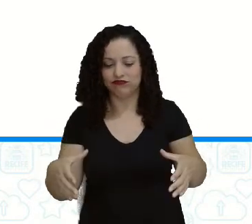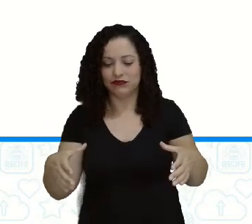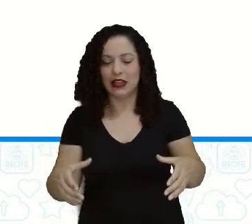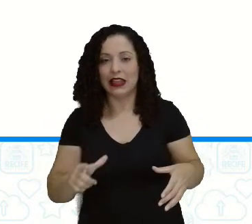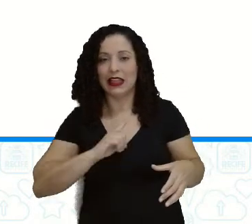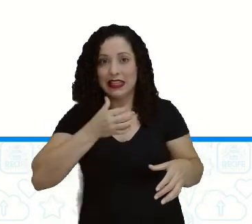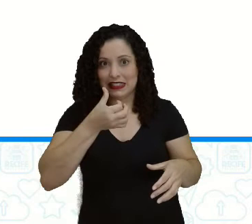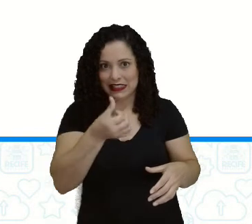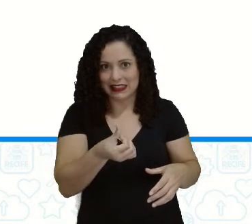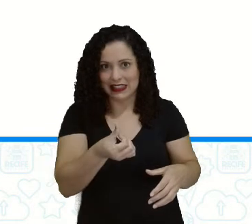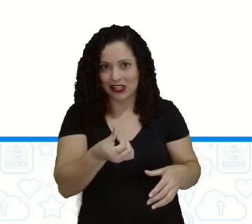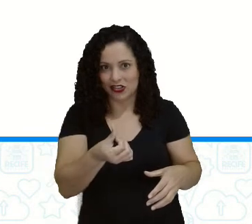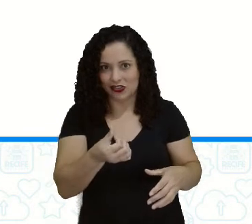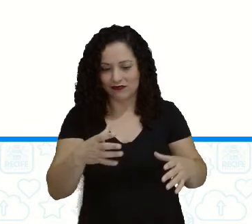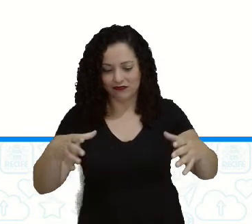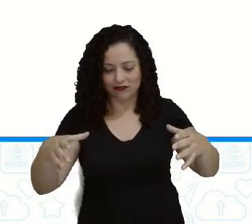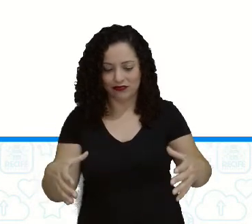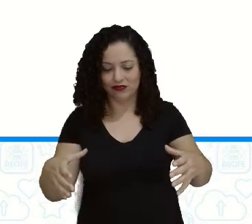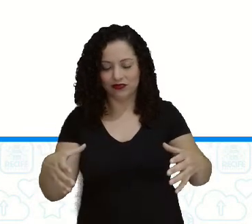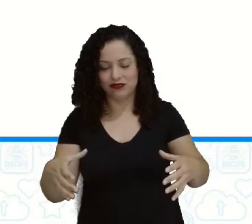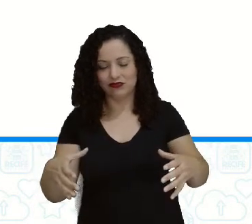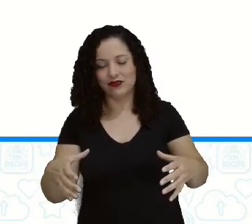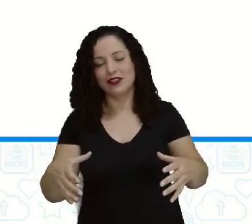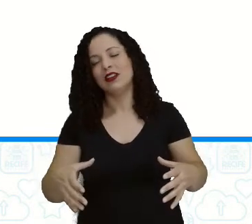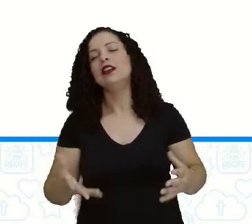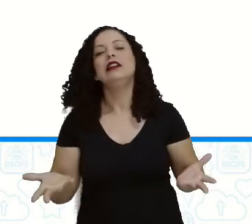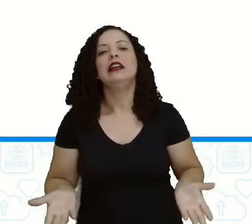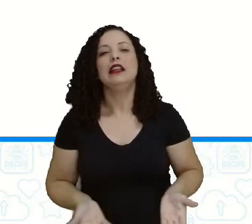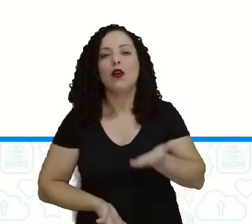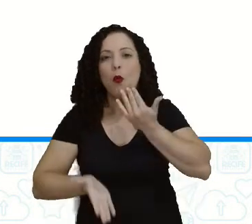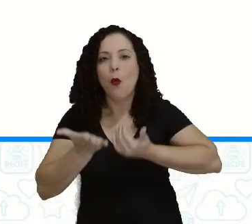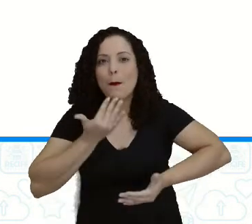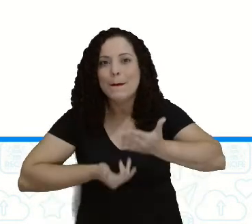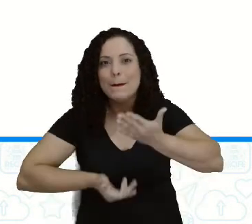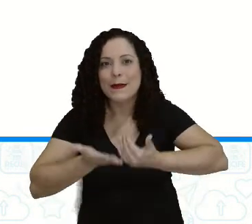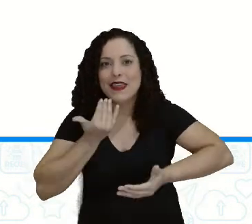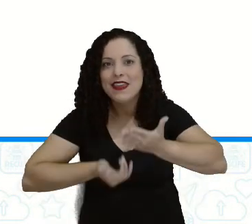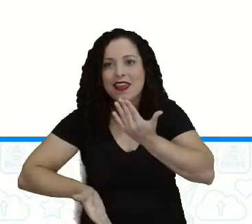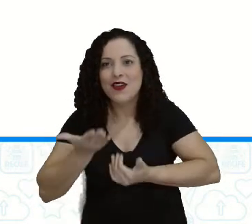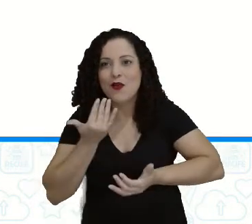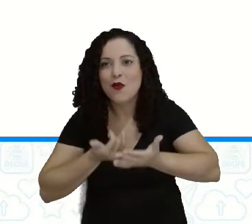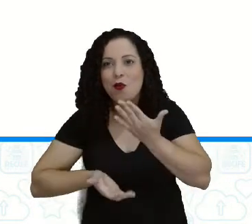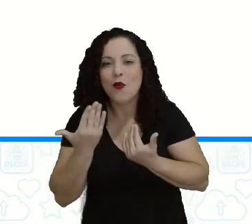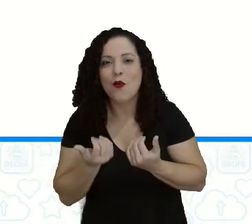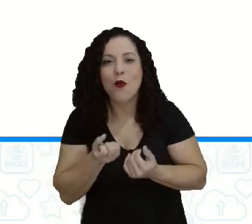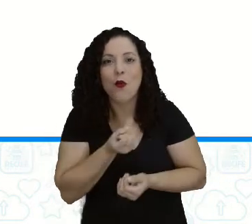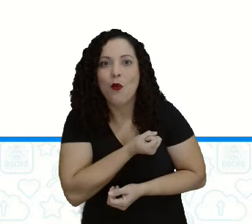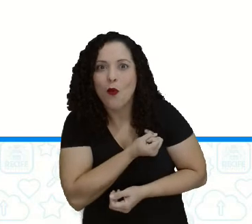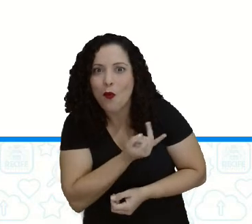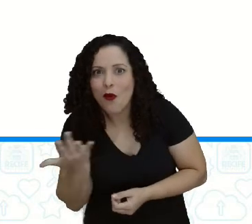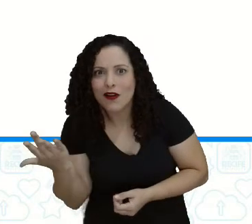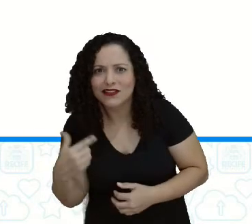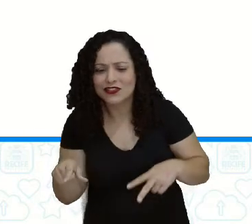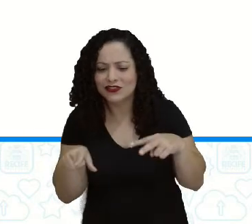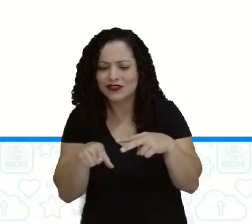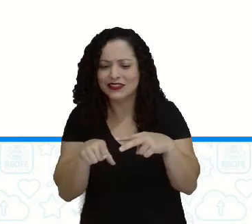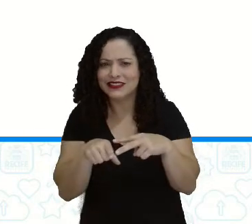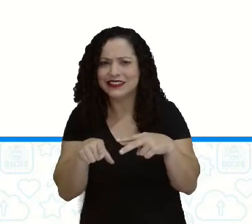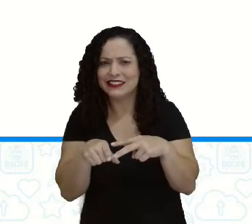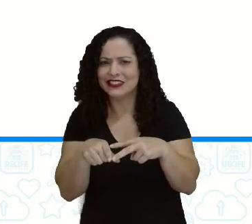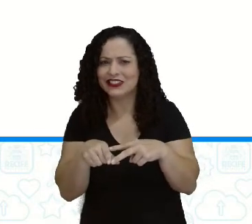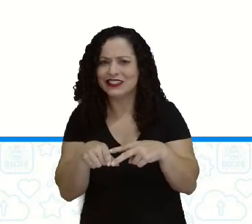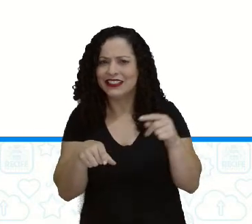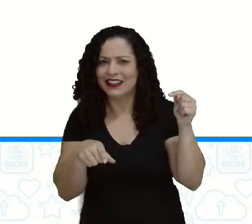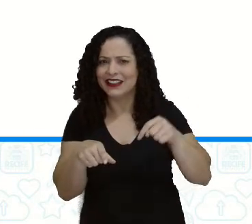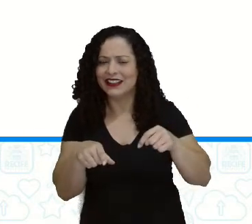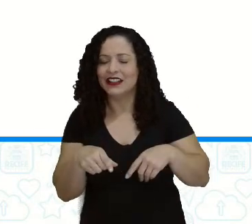6 fatias. A pizza tem 6 fatias. Ele comeu a terça parte. O que foi que eu falei aqui para